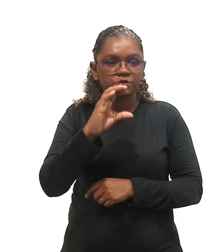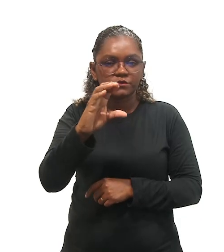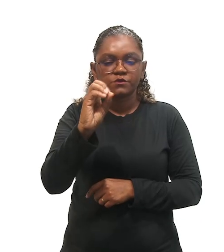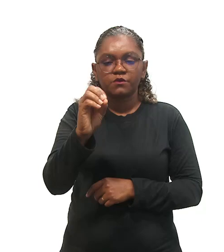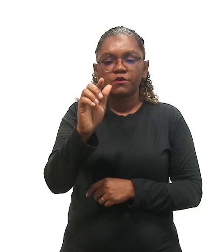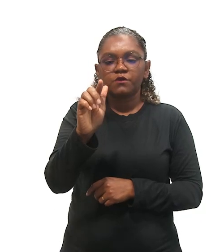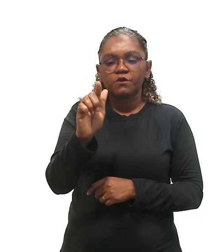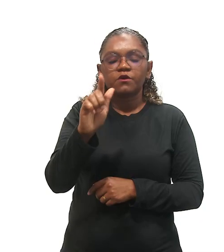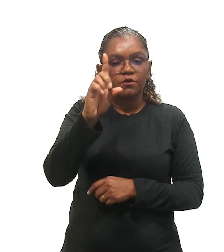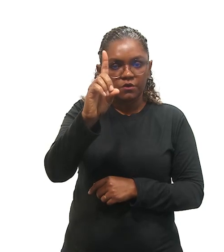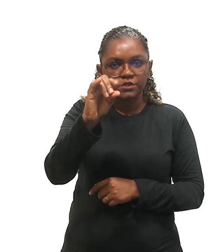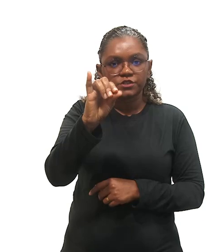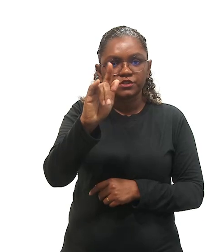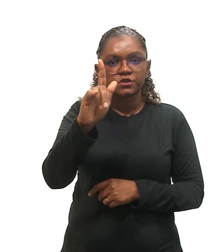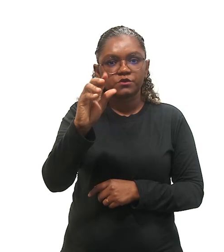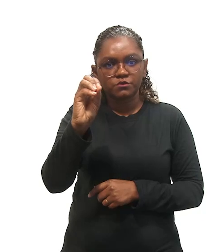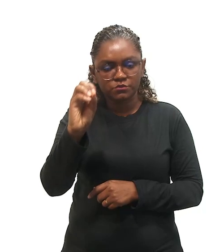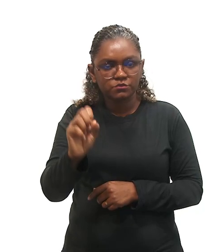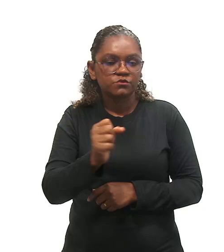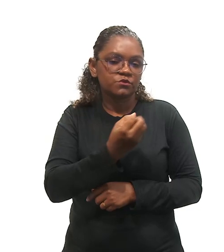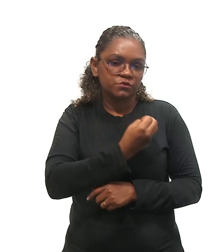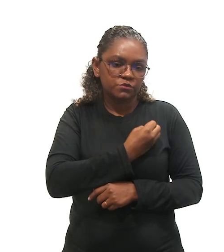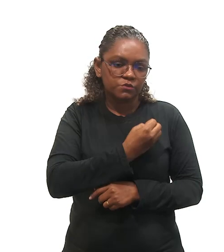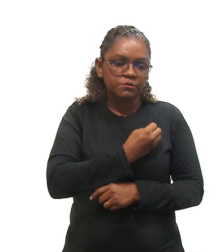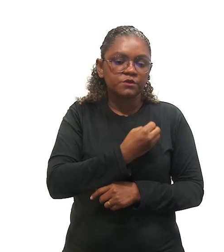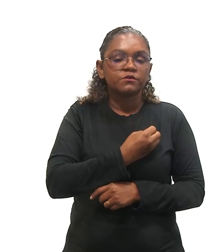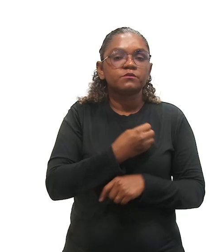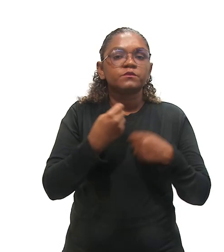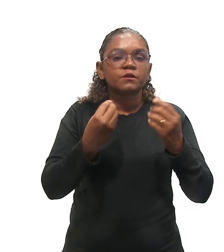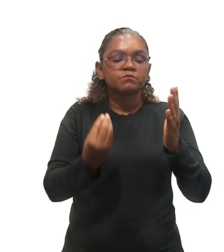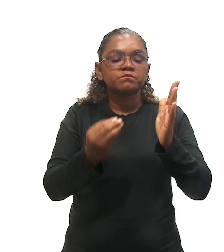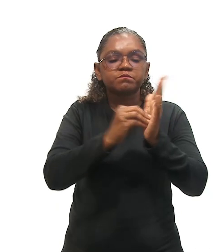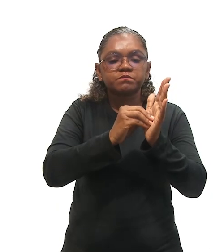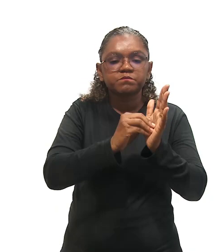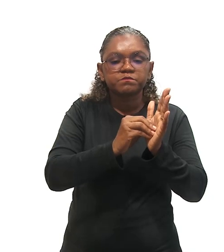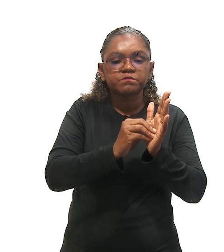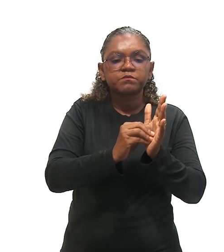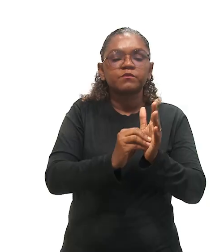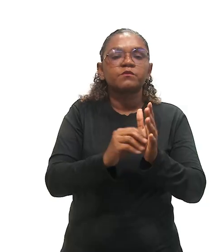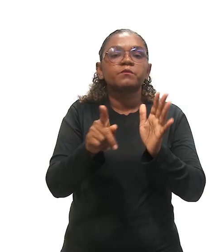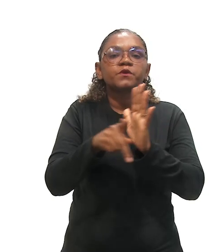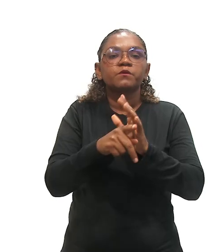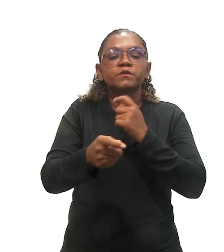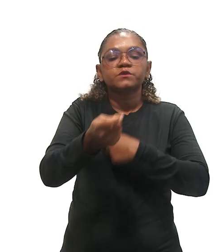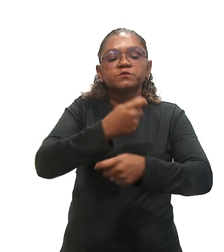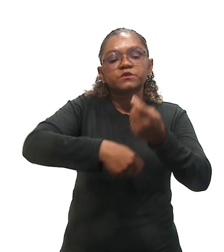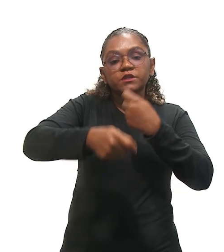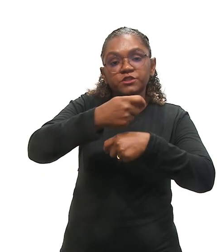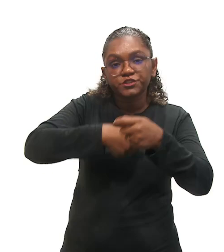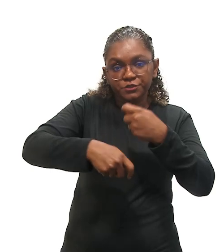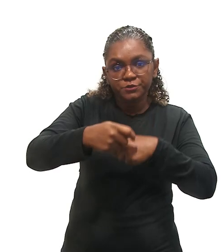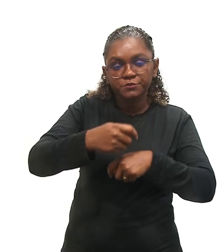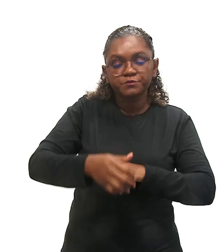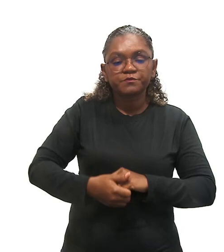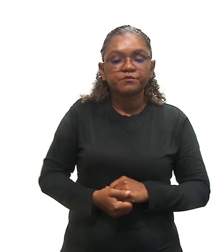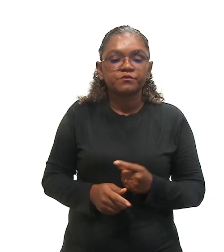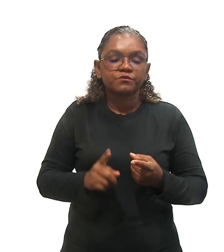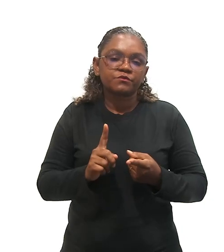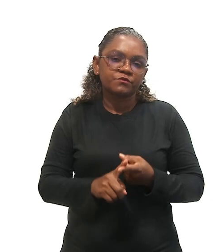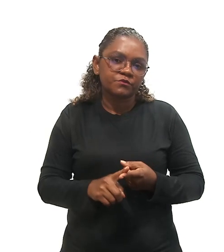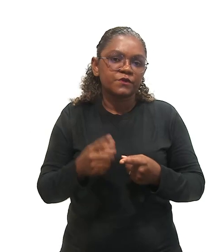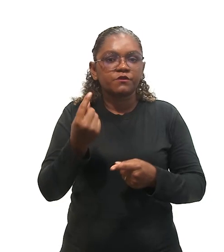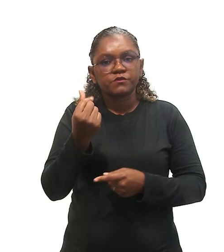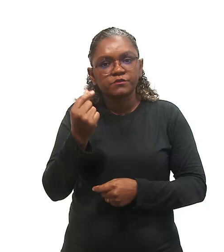usar para registrar seus atos e fatos administrativos,